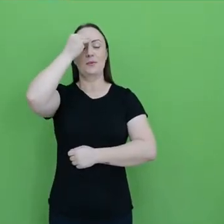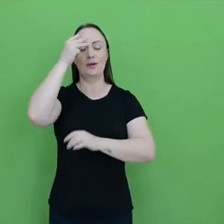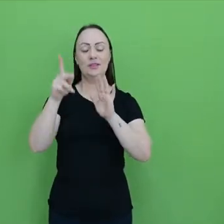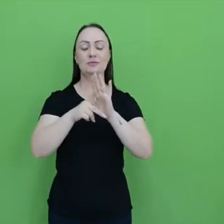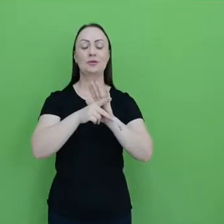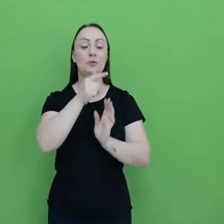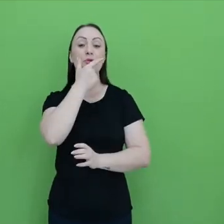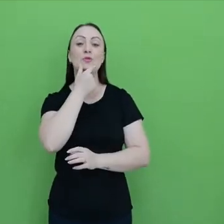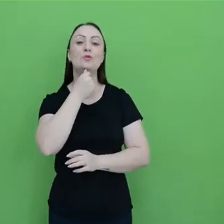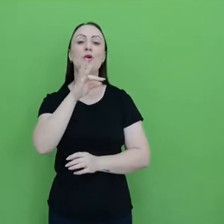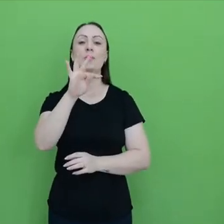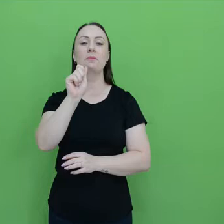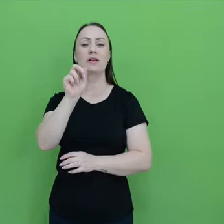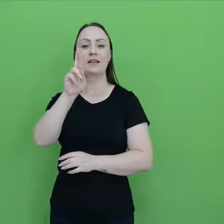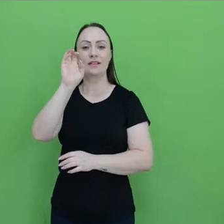Tarim.